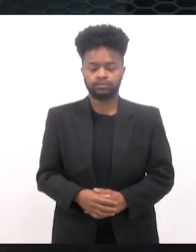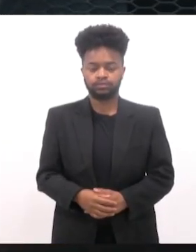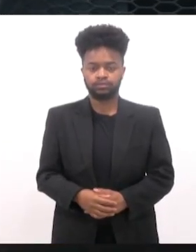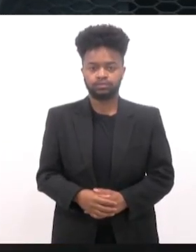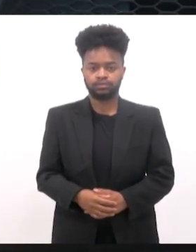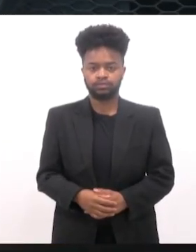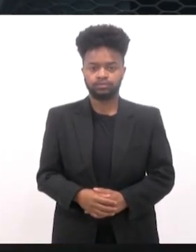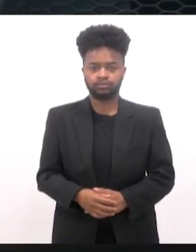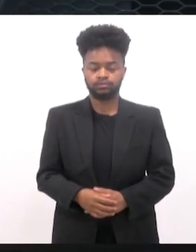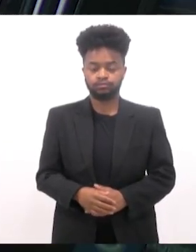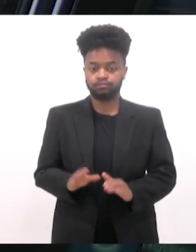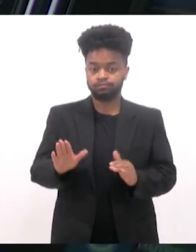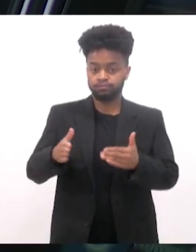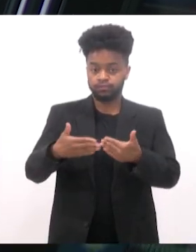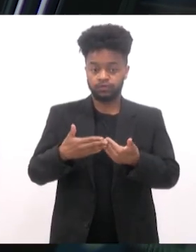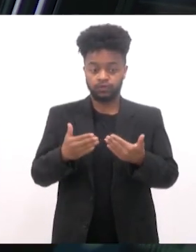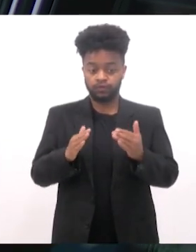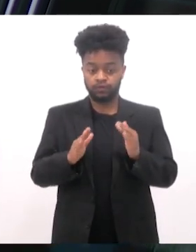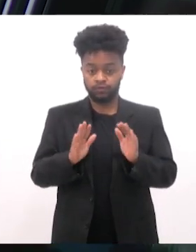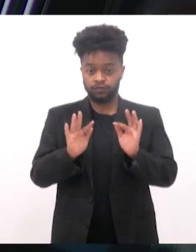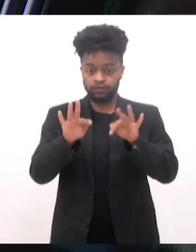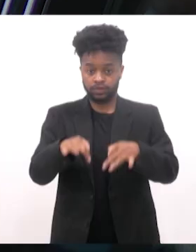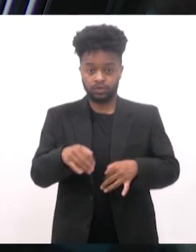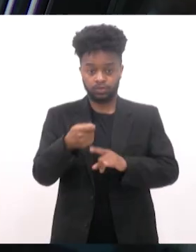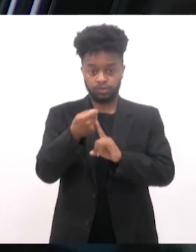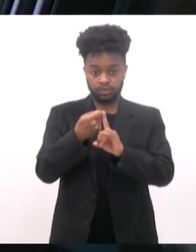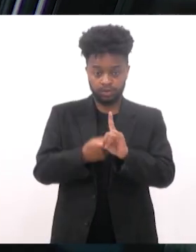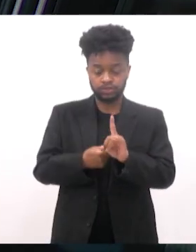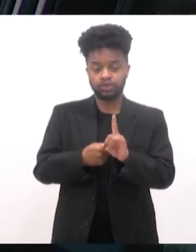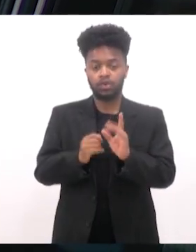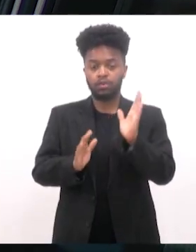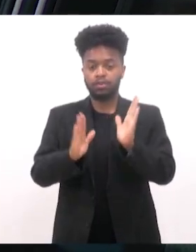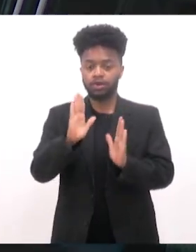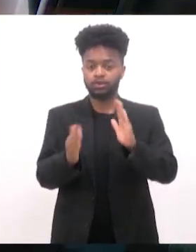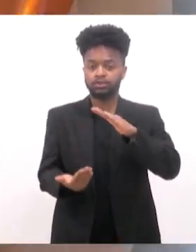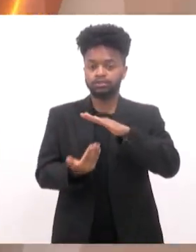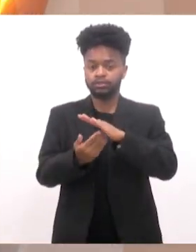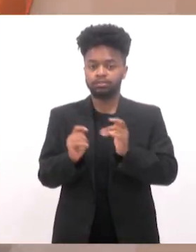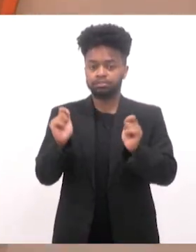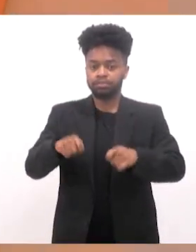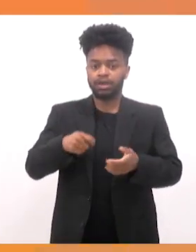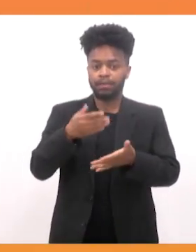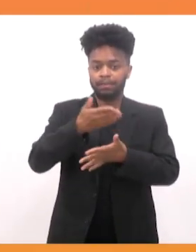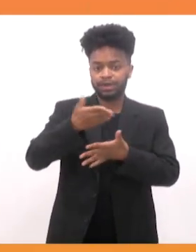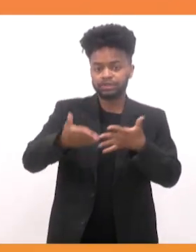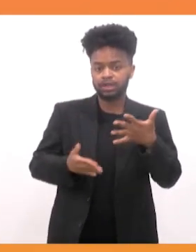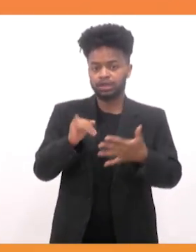Termina no fim do mês prazo para que donos de veículos parcelem dívidas do IPVA.